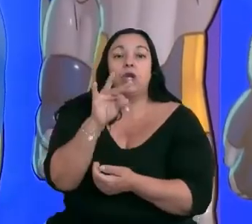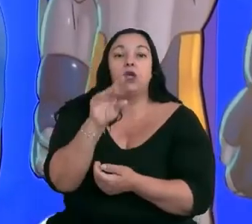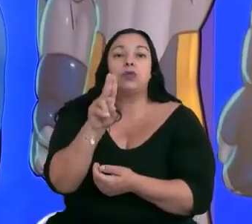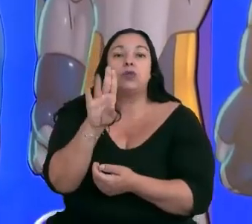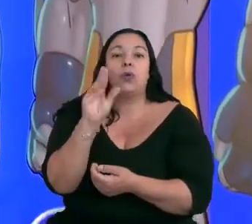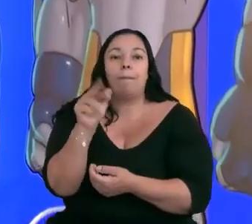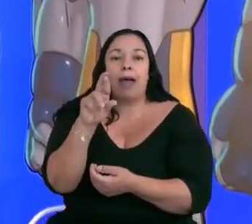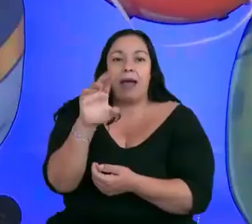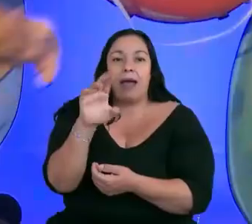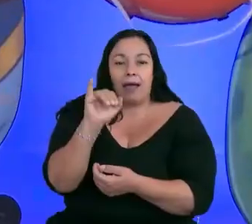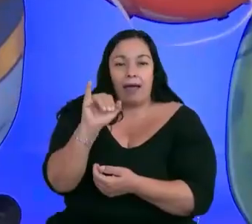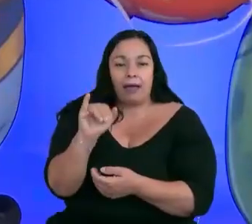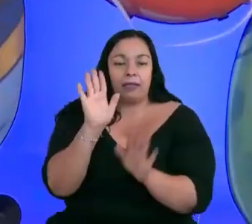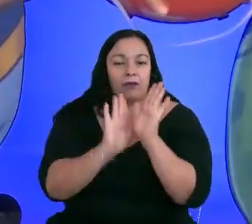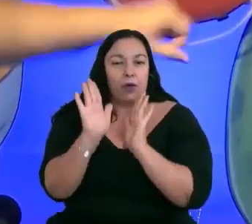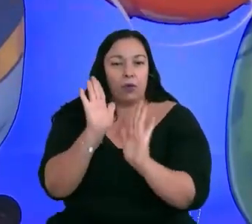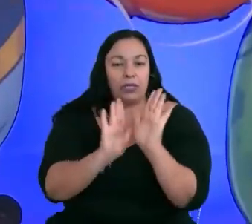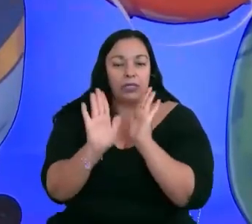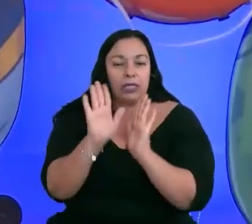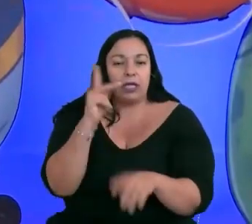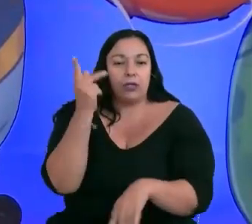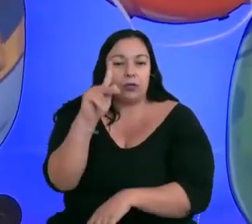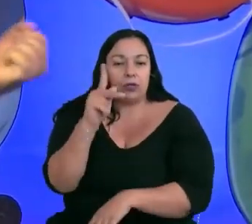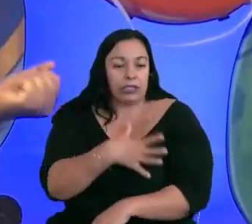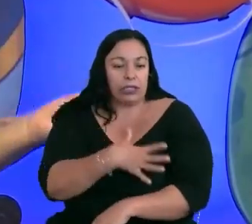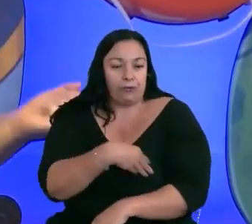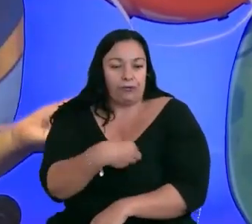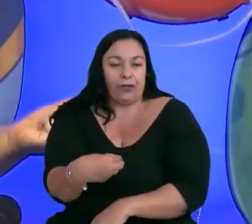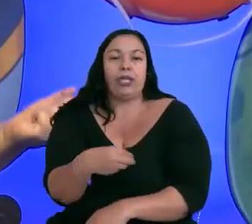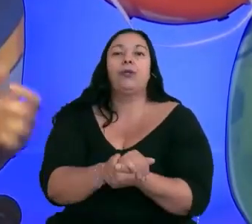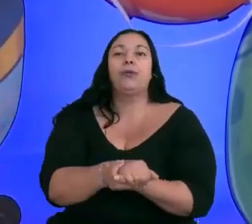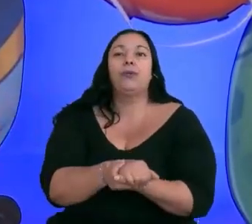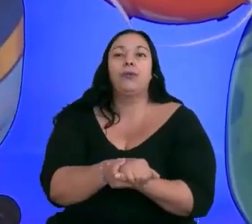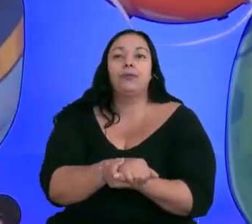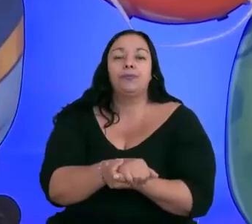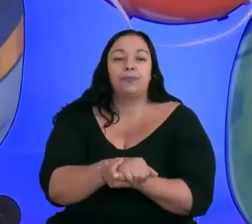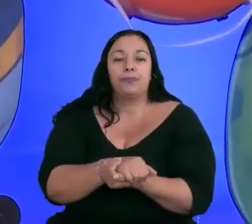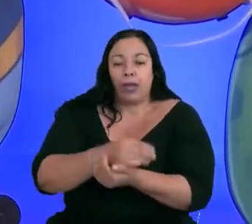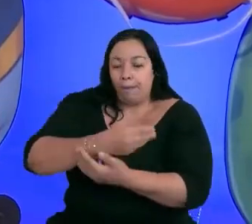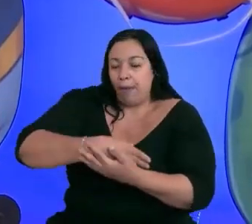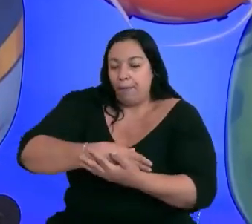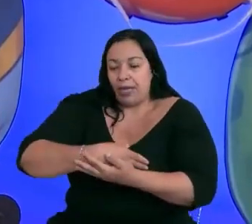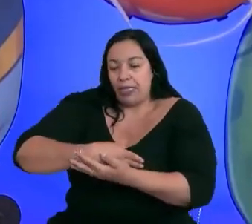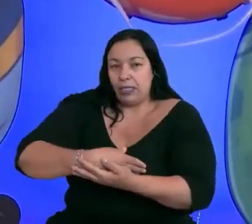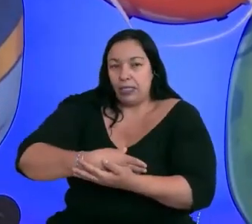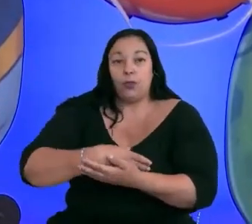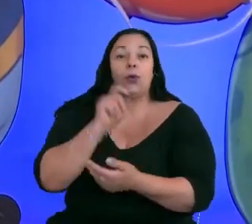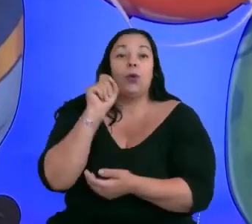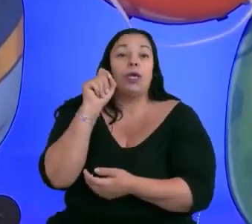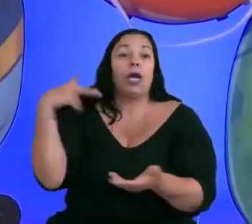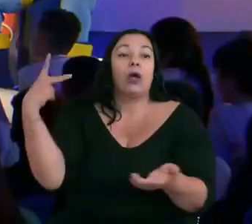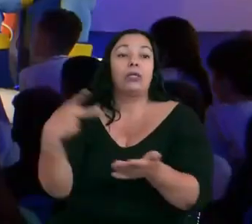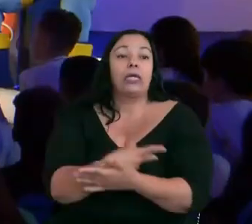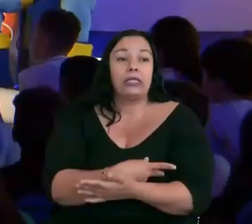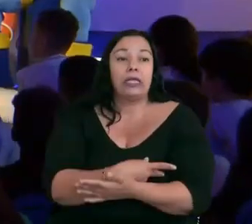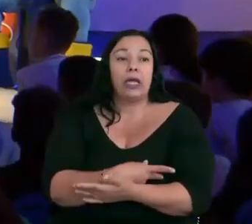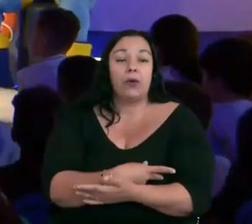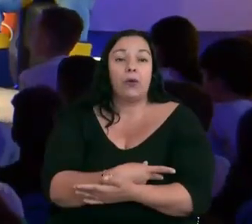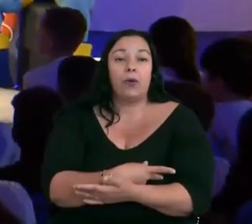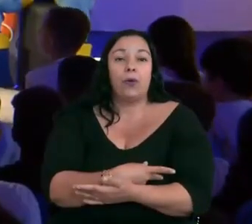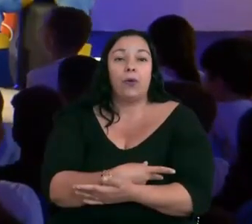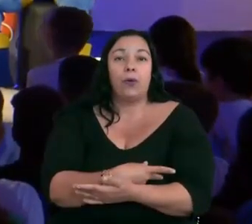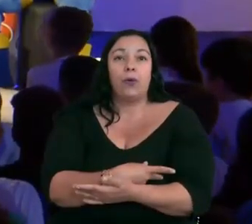do Rodolfinho, que era o nosso Capitão Mergulho bebezinho, o que que aconteceu? A gangue